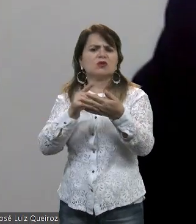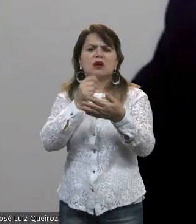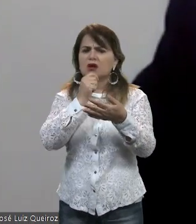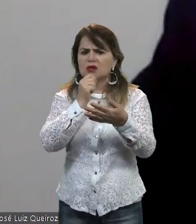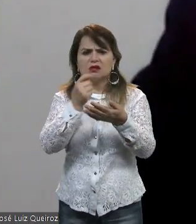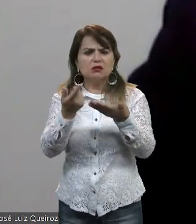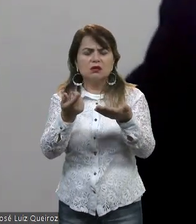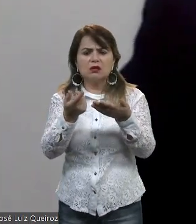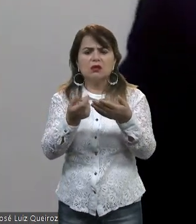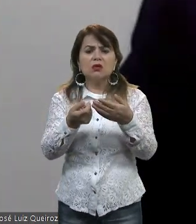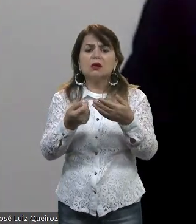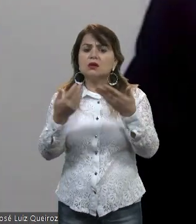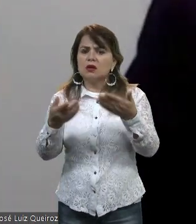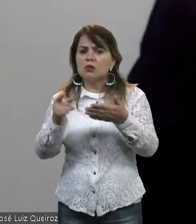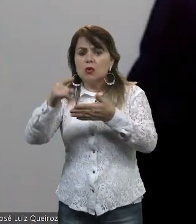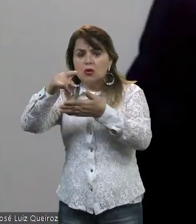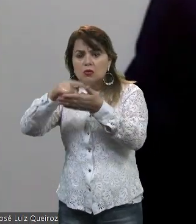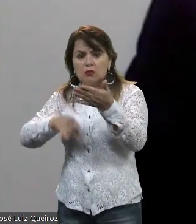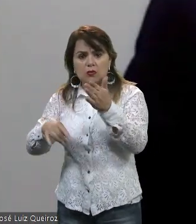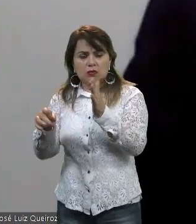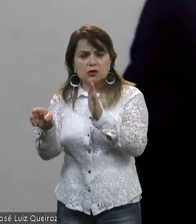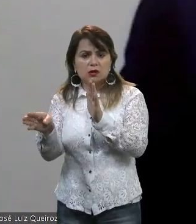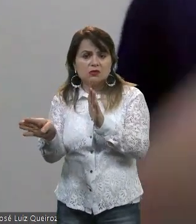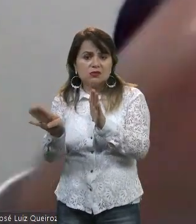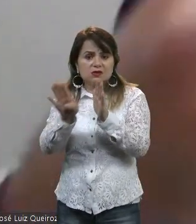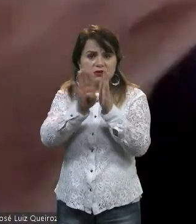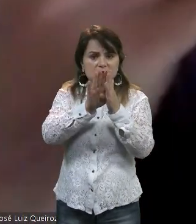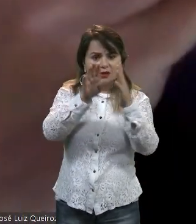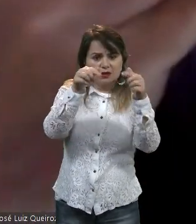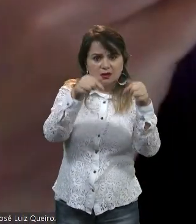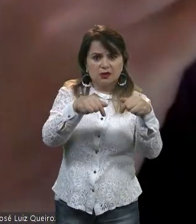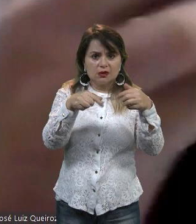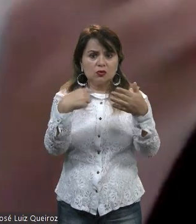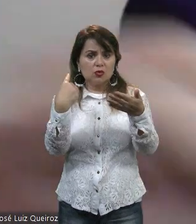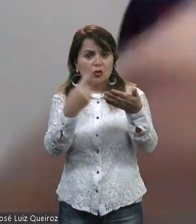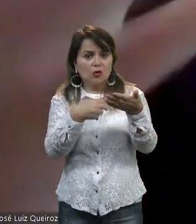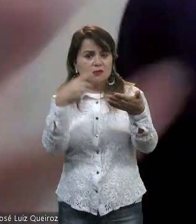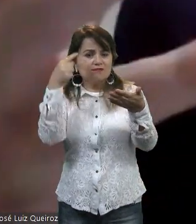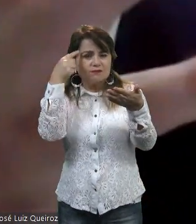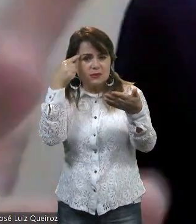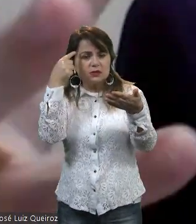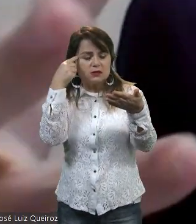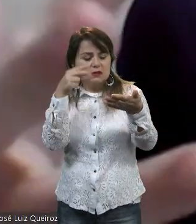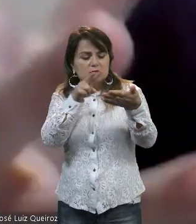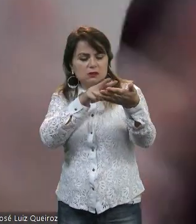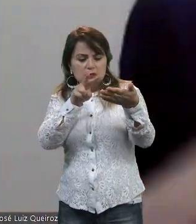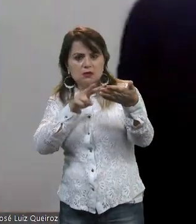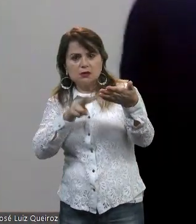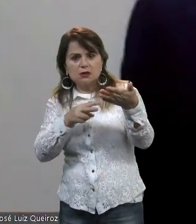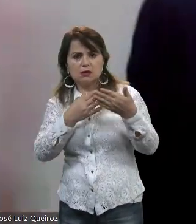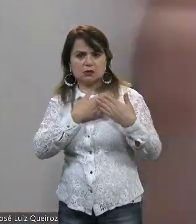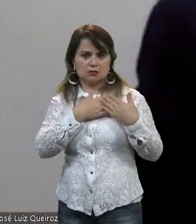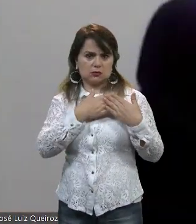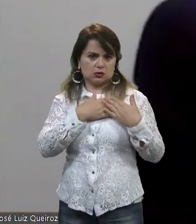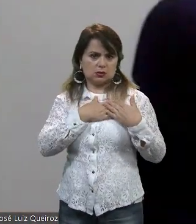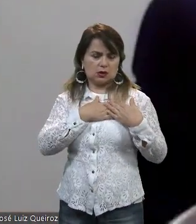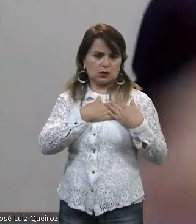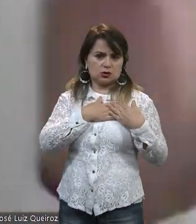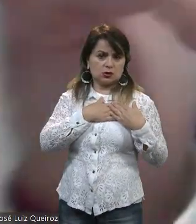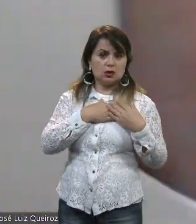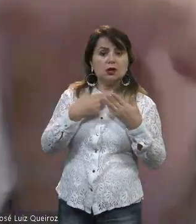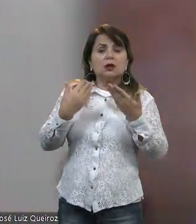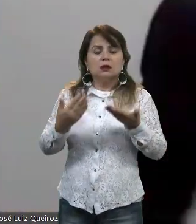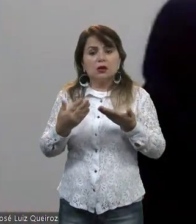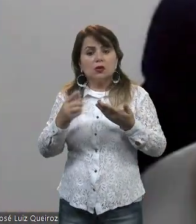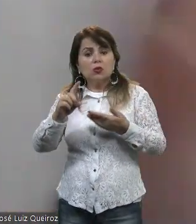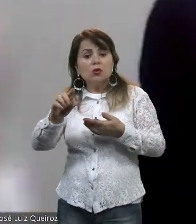que vierem, que cheguem esses projetos de uma forma pensada. Não jogue no nosso colo uma bomba dessas. E quem